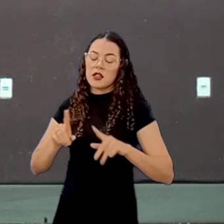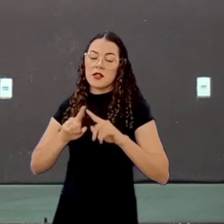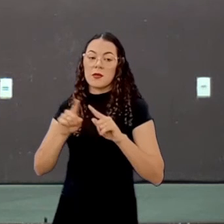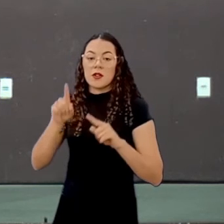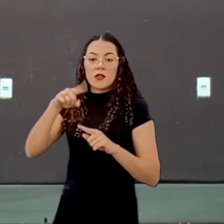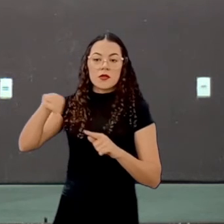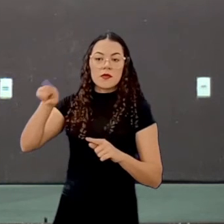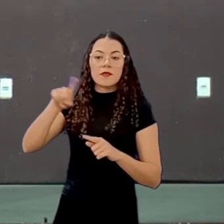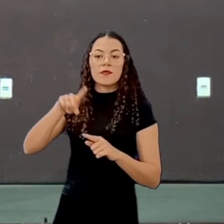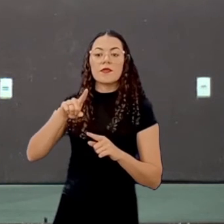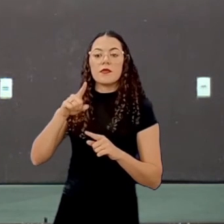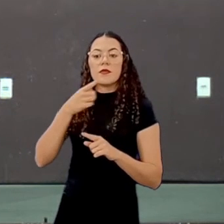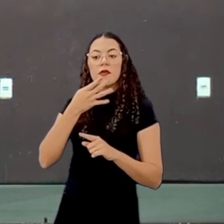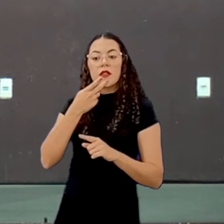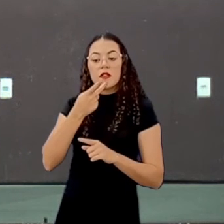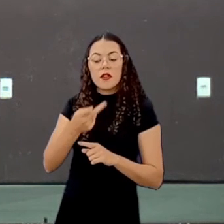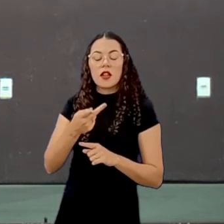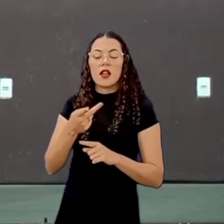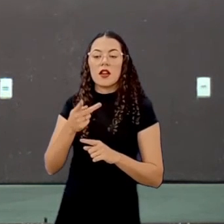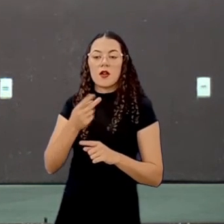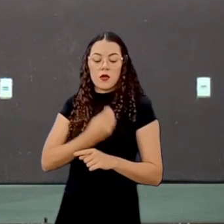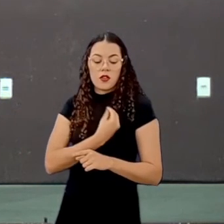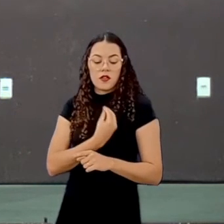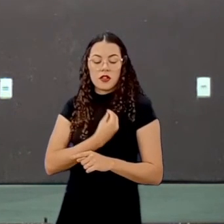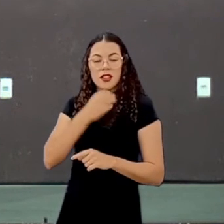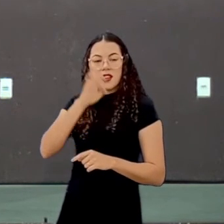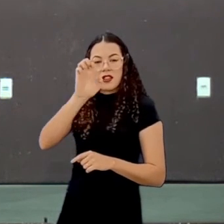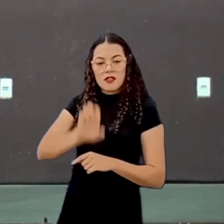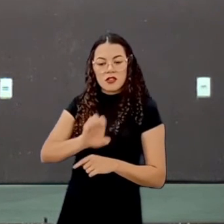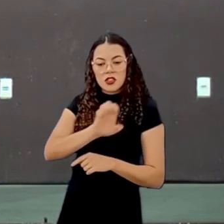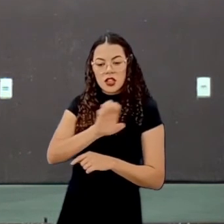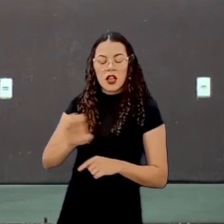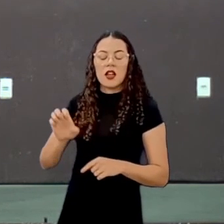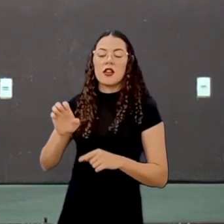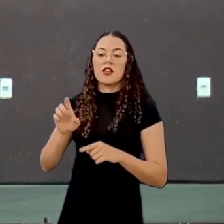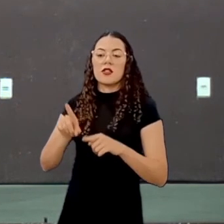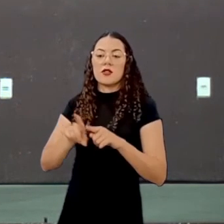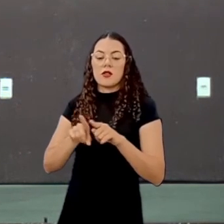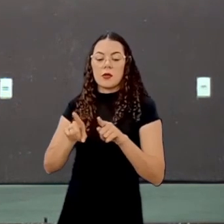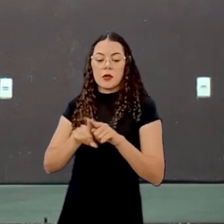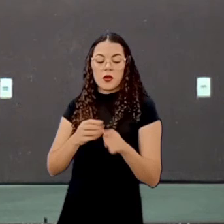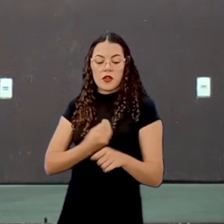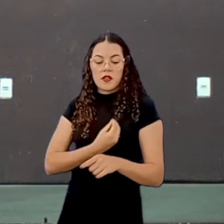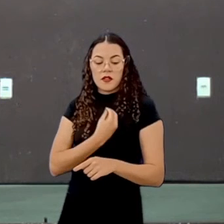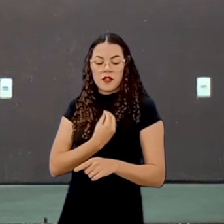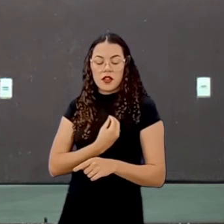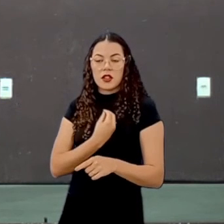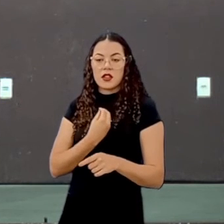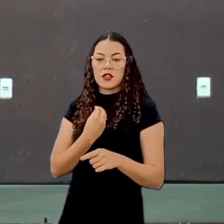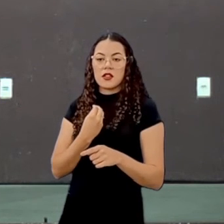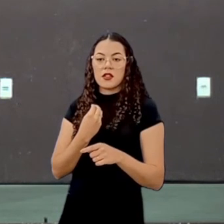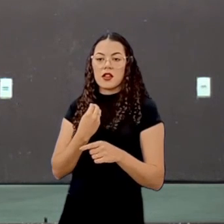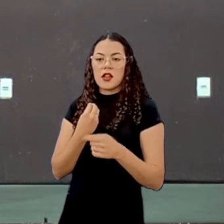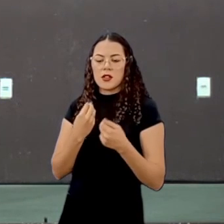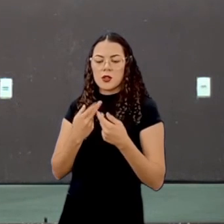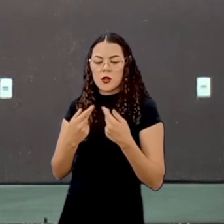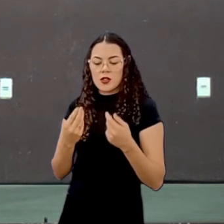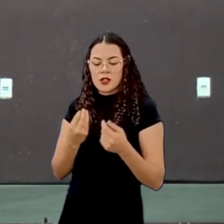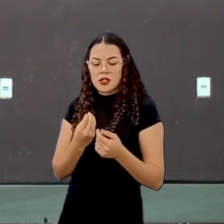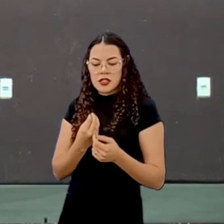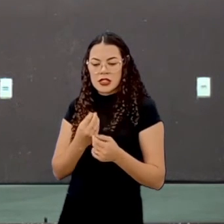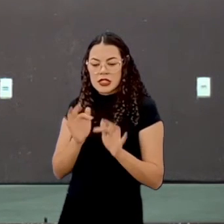dizer é o seguinte: será que você tem vivido o Evangelho, a mensagem da nova vida no Senhor Jesus Cristo, nas coisas simples da tua